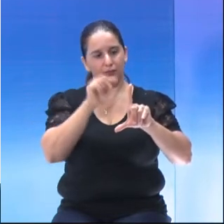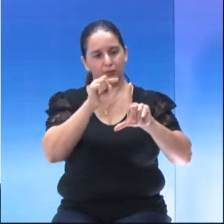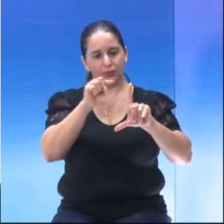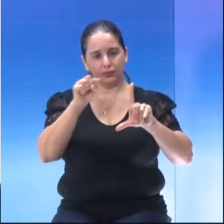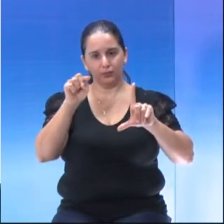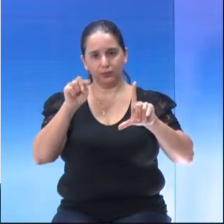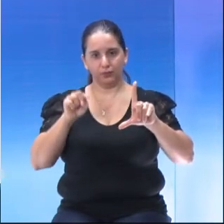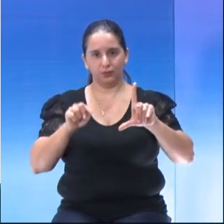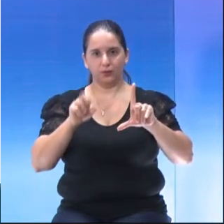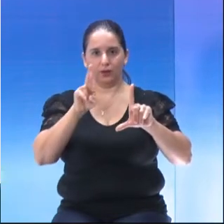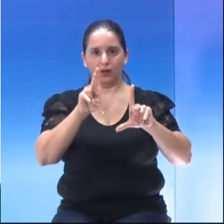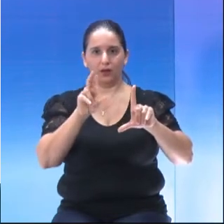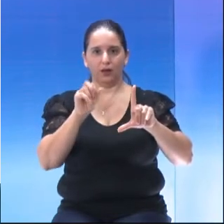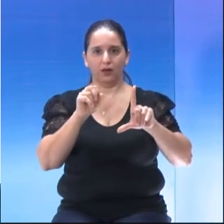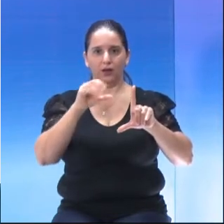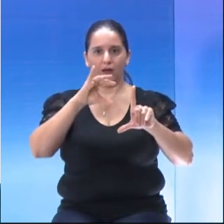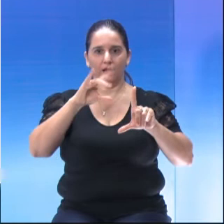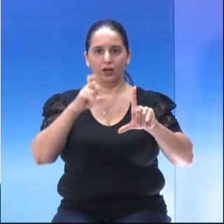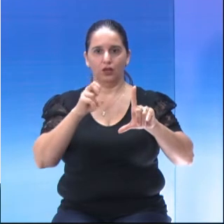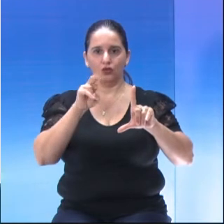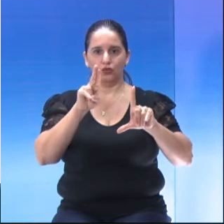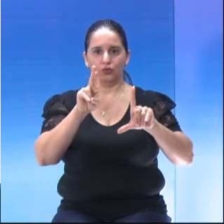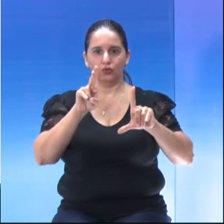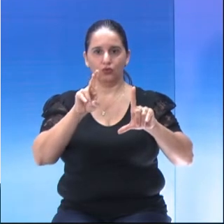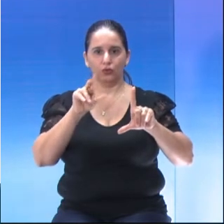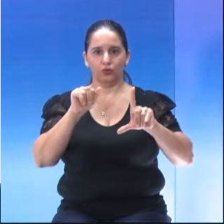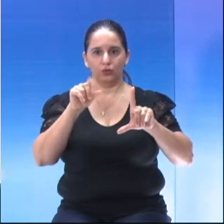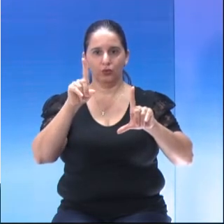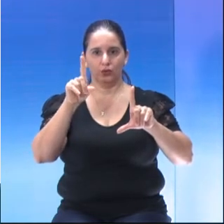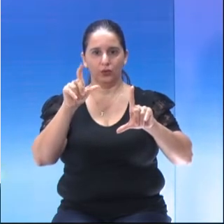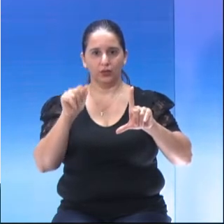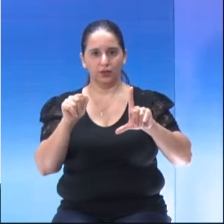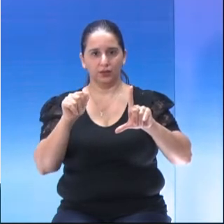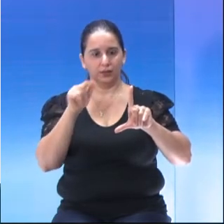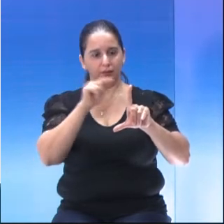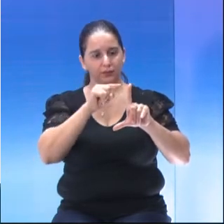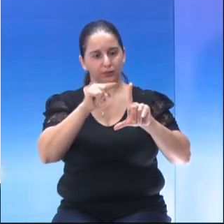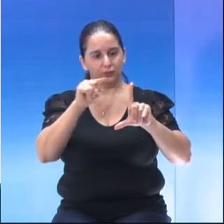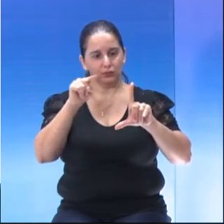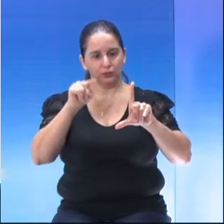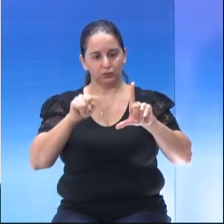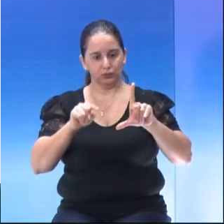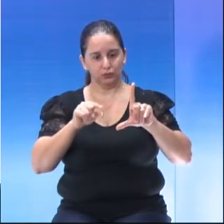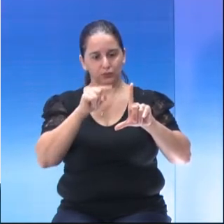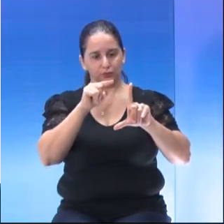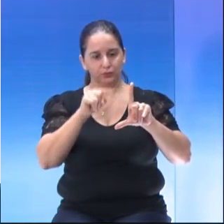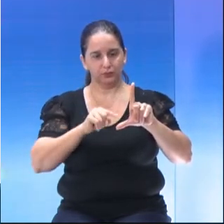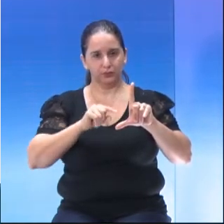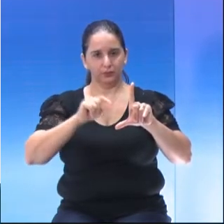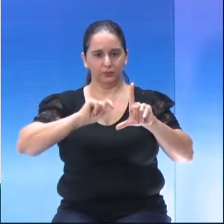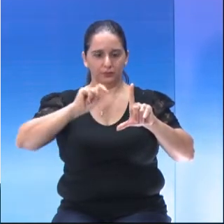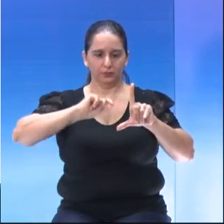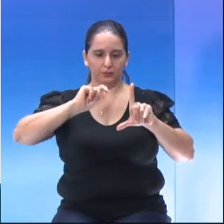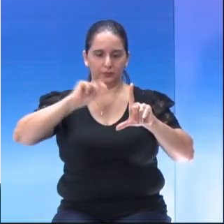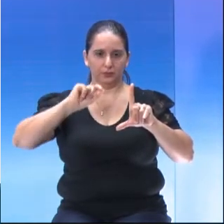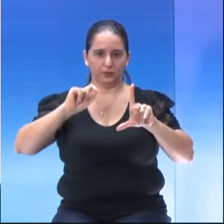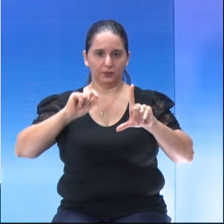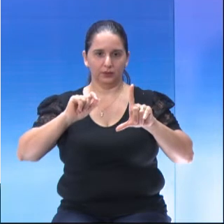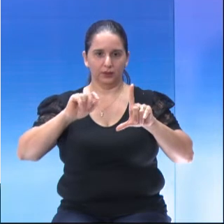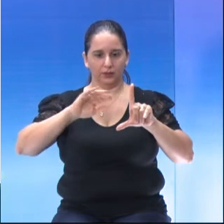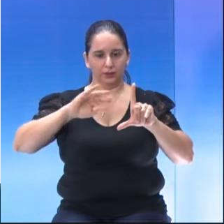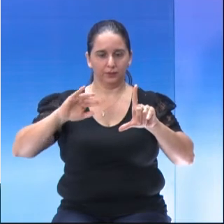parte riscada, certo, gente? Quem não lembra o termo rachurado, é essa parte, né, na matemática que a gente destaca